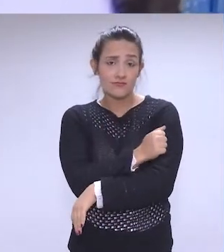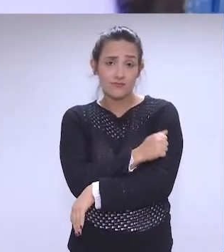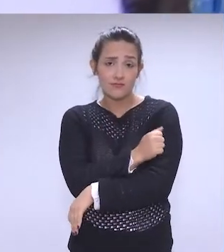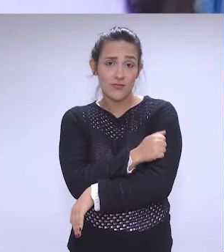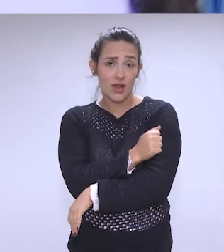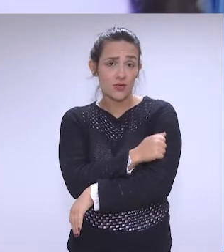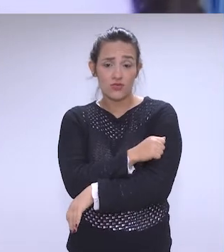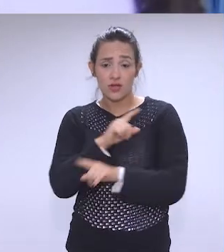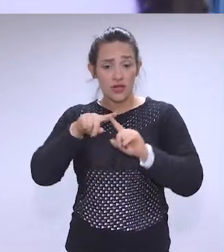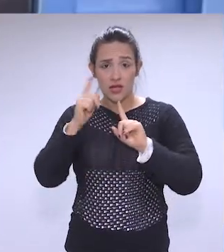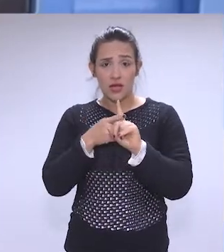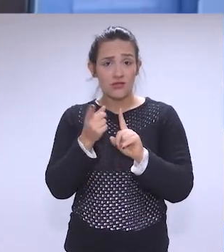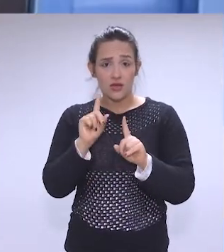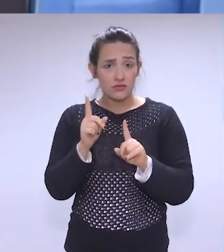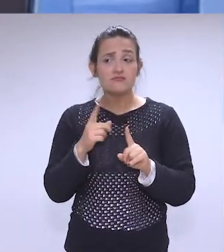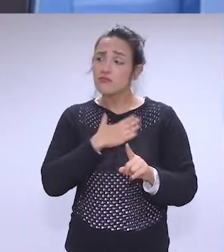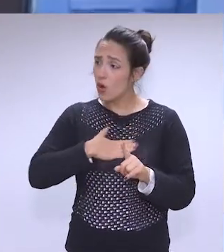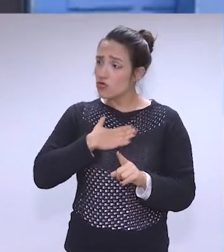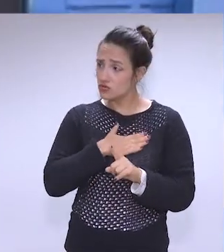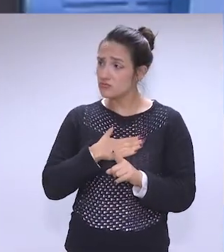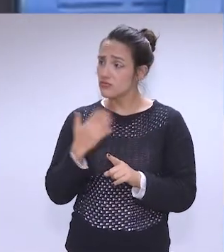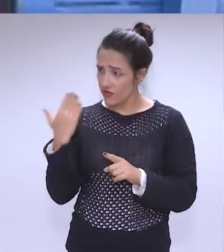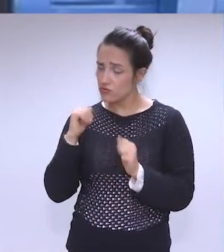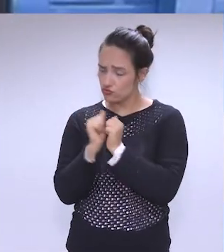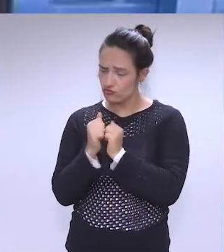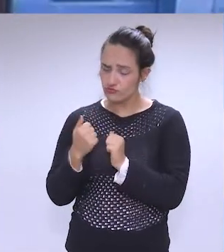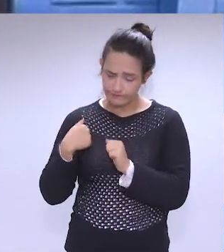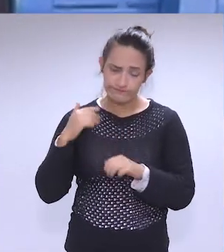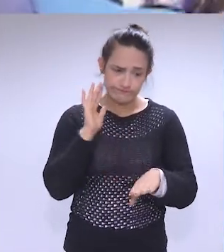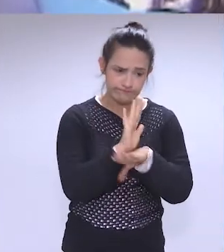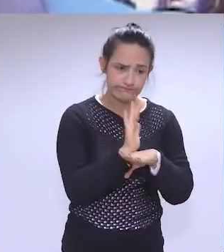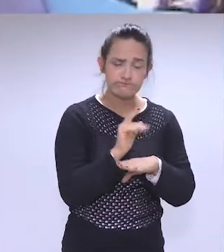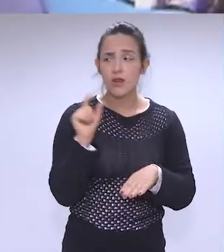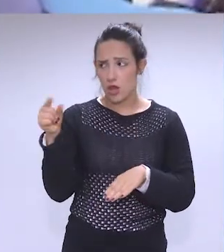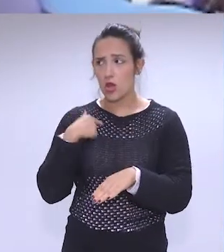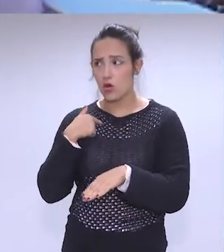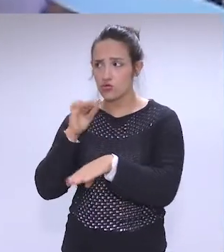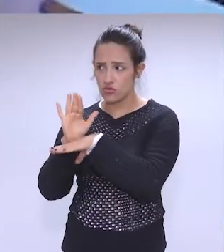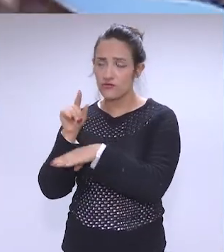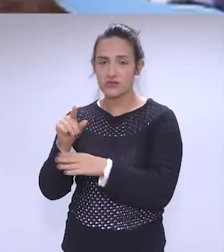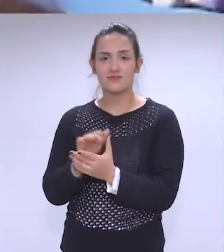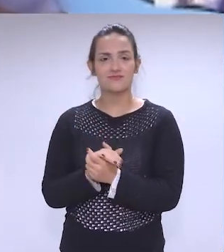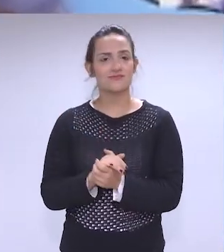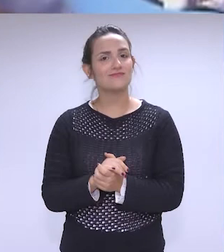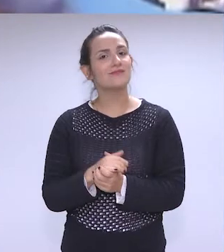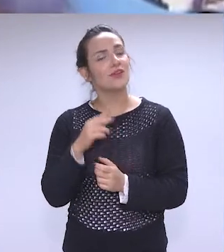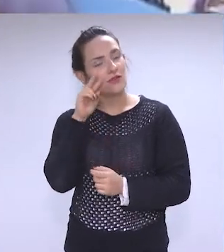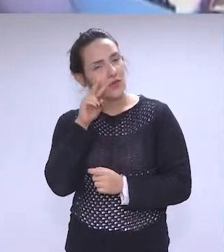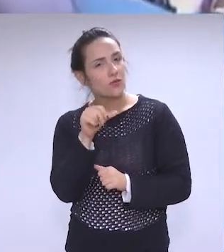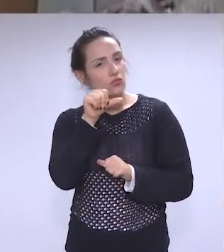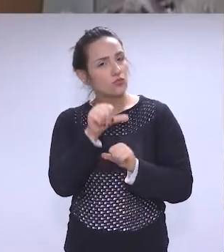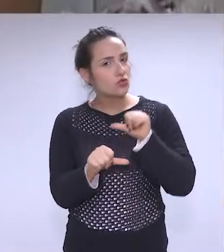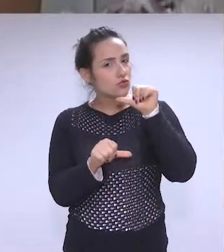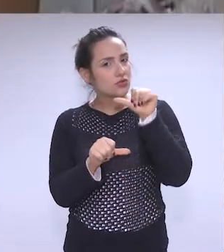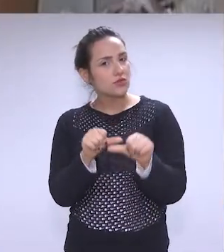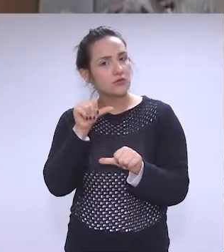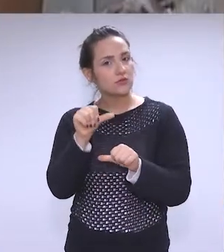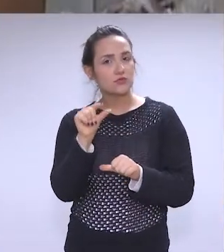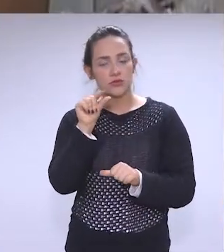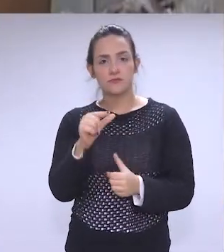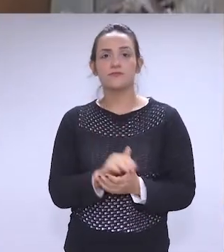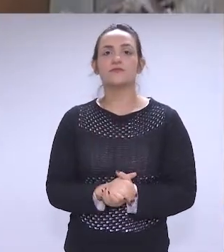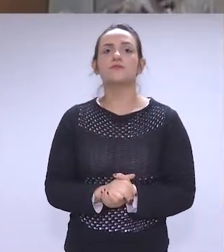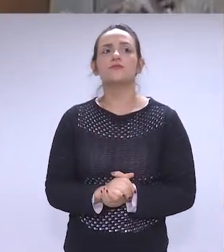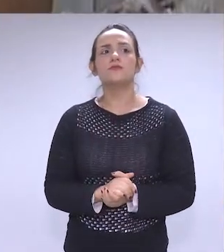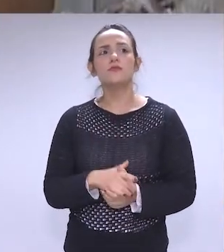engravidaram gostaram da ideia. Não é nada fácil ajudar as adolescentes, mas o resultado vem chegando aos poucos. Houve uma época